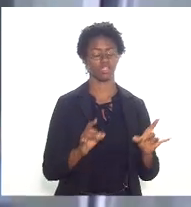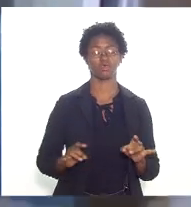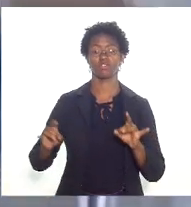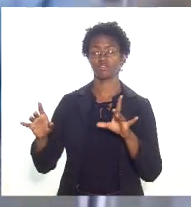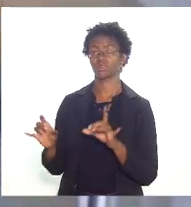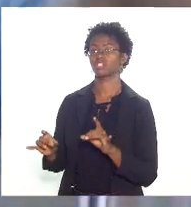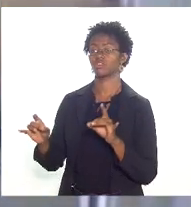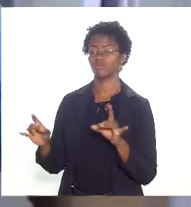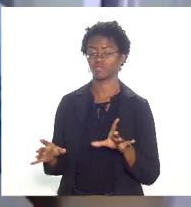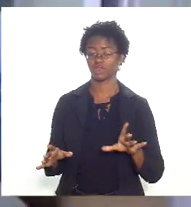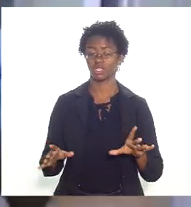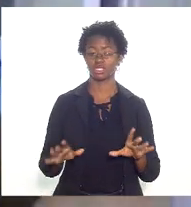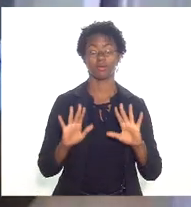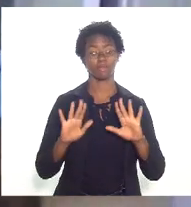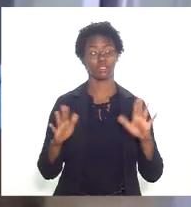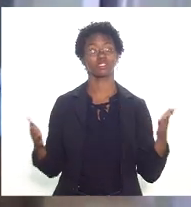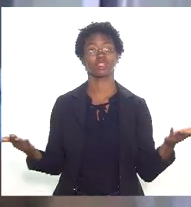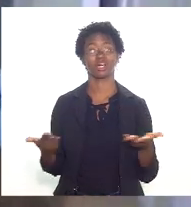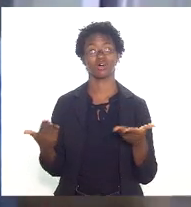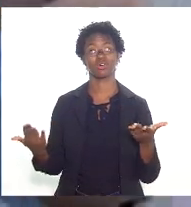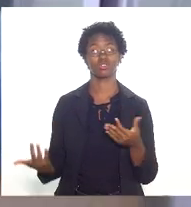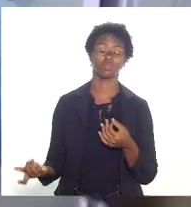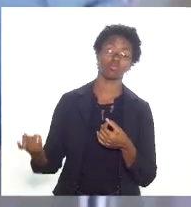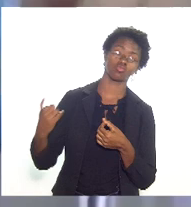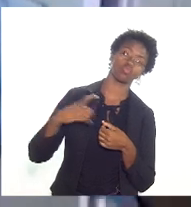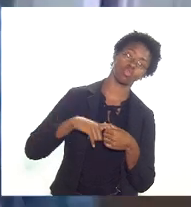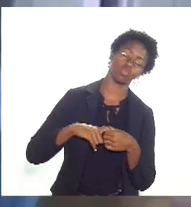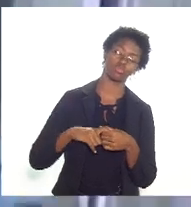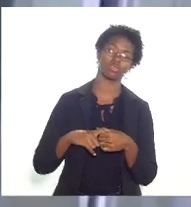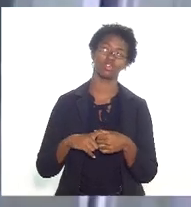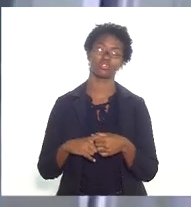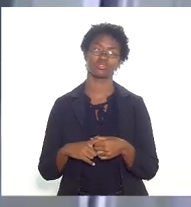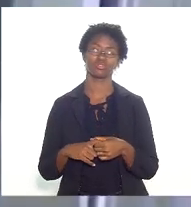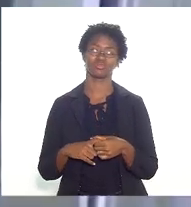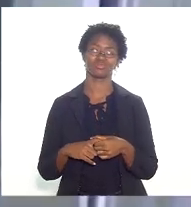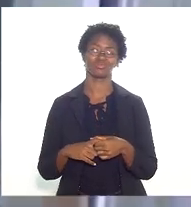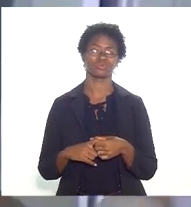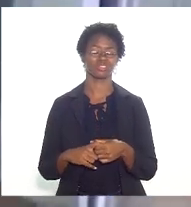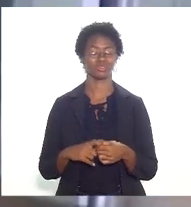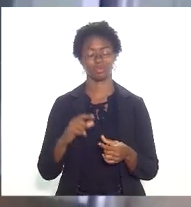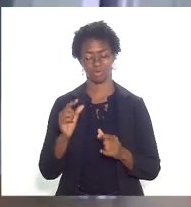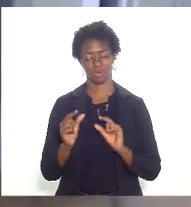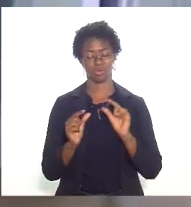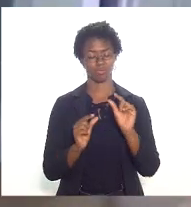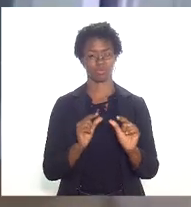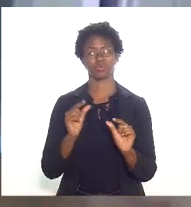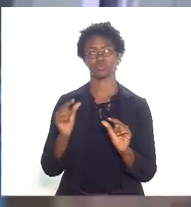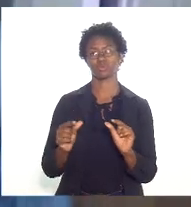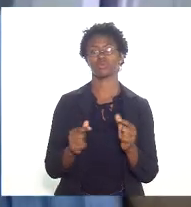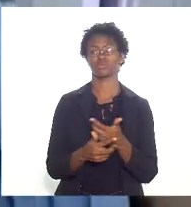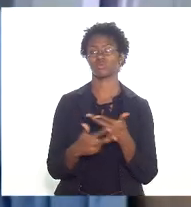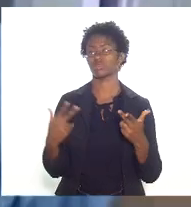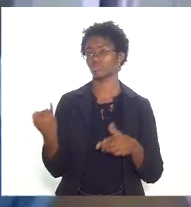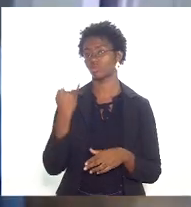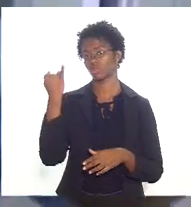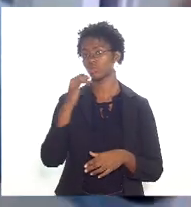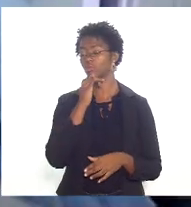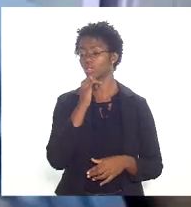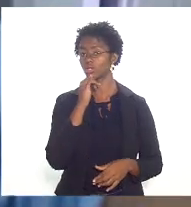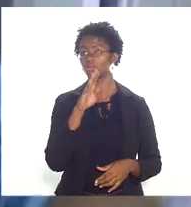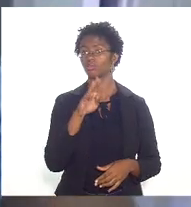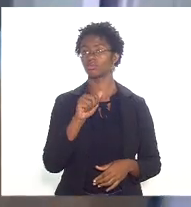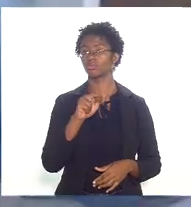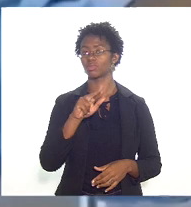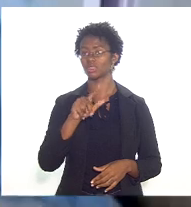e que estão revertendo estão retendo Pouco a Pouco casos emblemáticos em cidades como Berlim